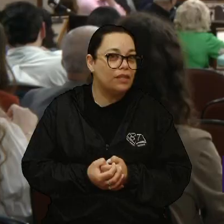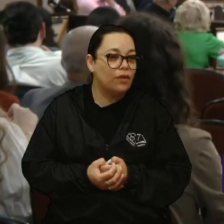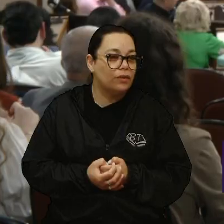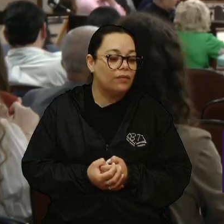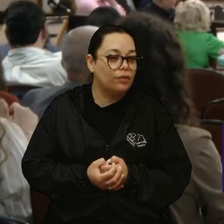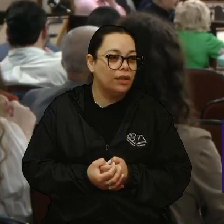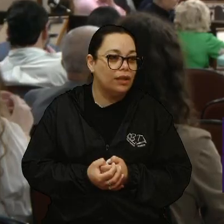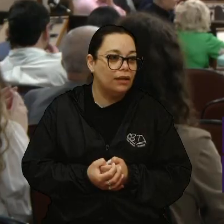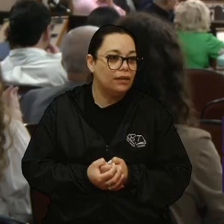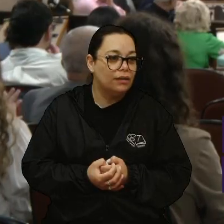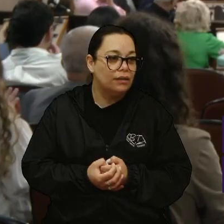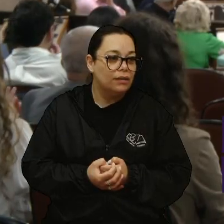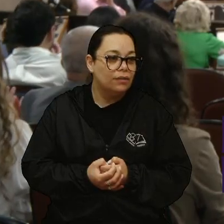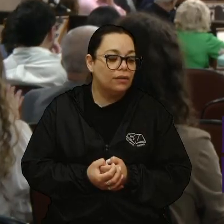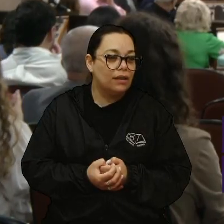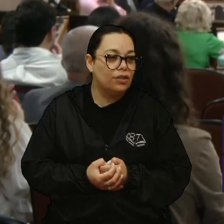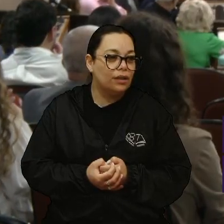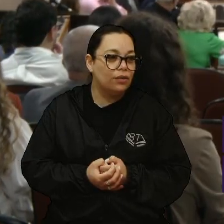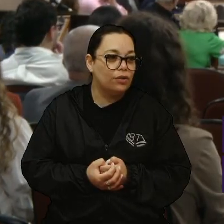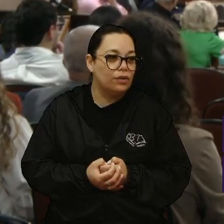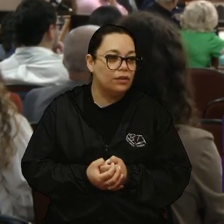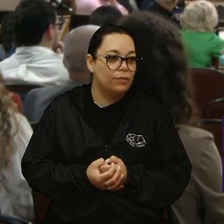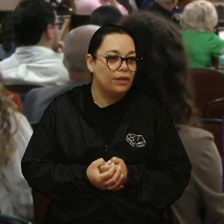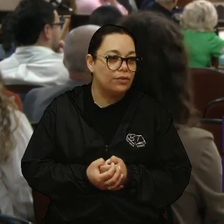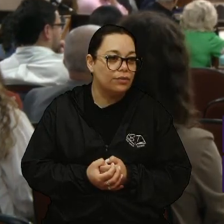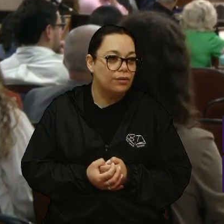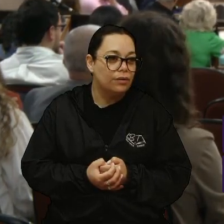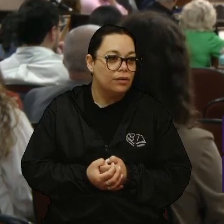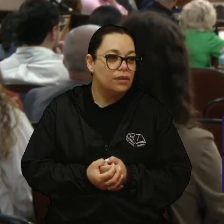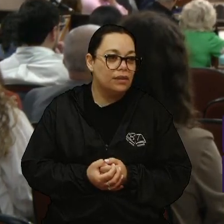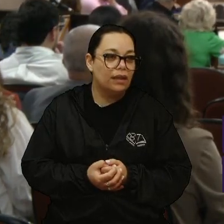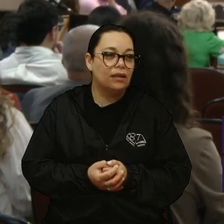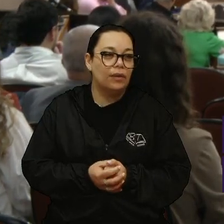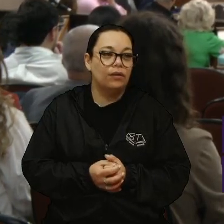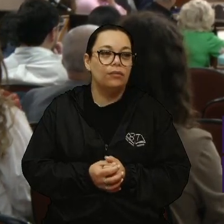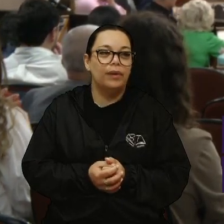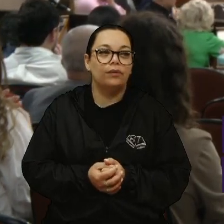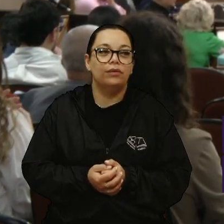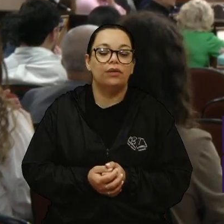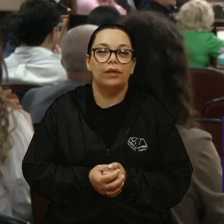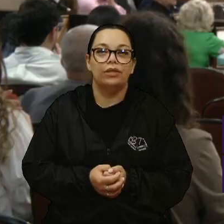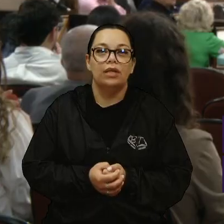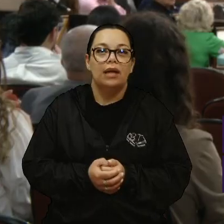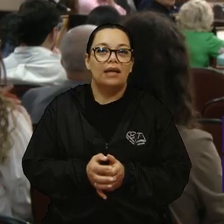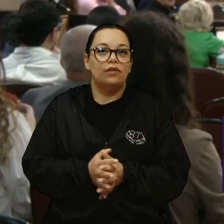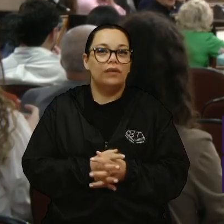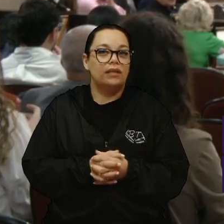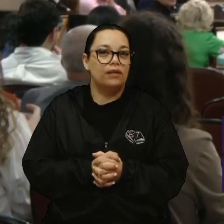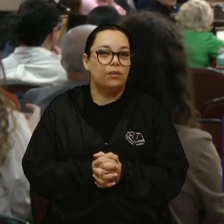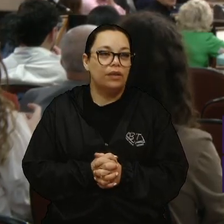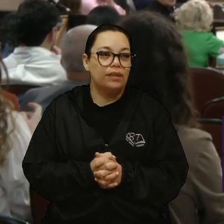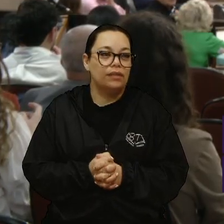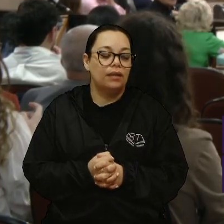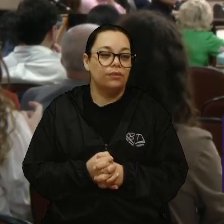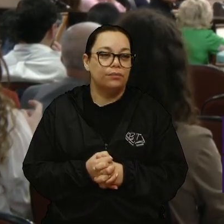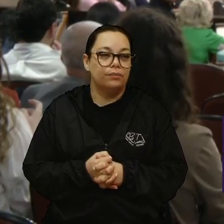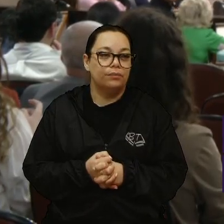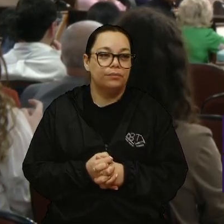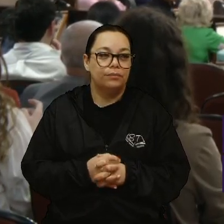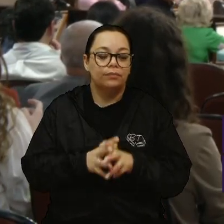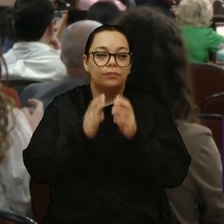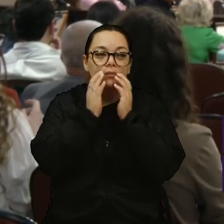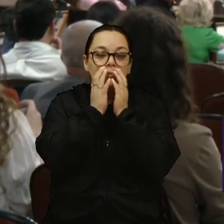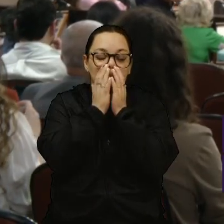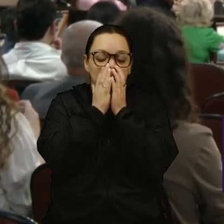Boa noite para ti que está nos acompanhando na TV Câmara Caxias, nas redes sociais do Parlamento Caxiense, na programação do